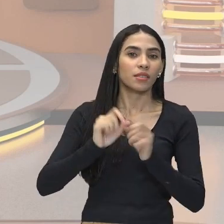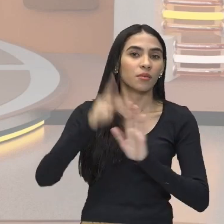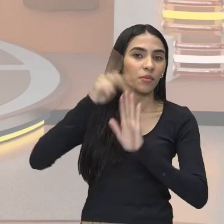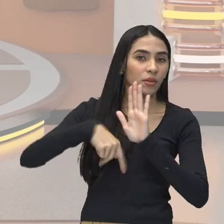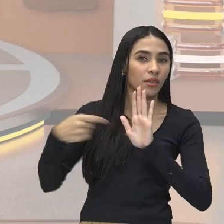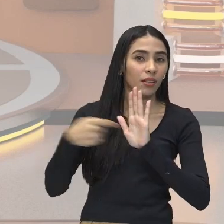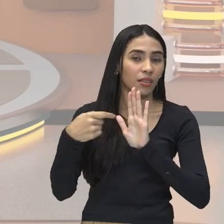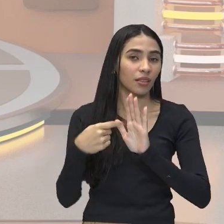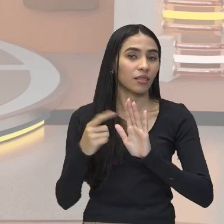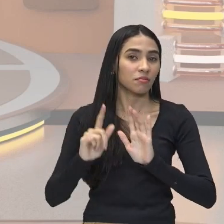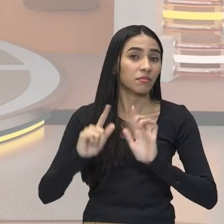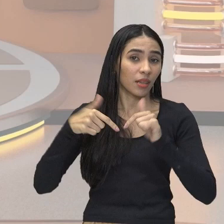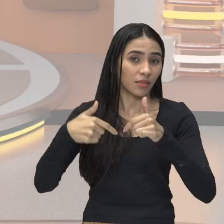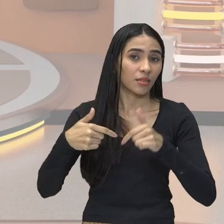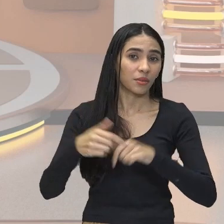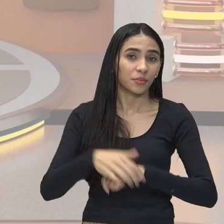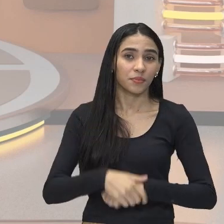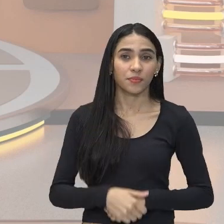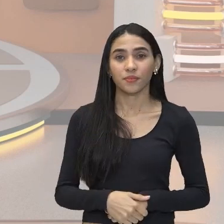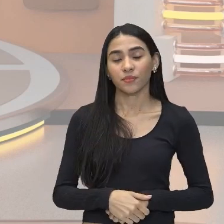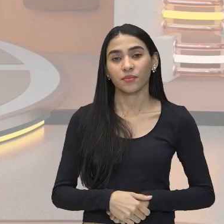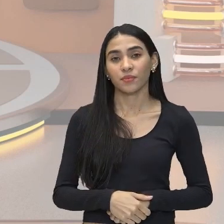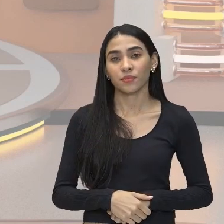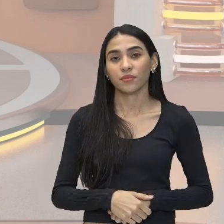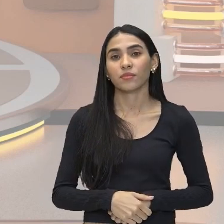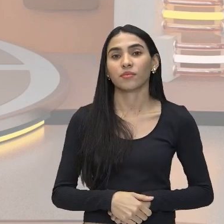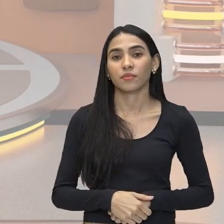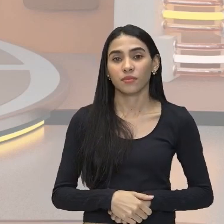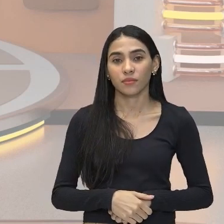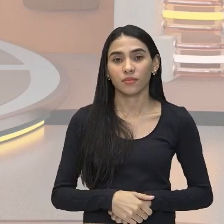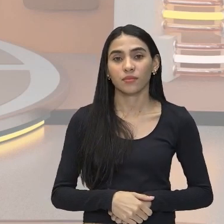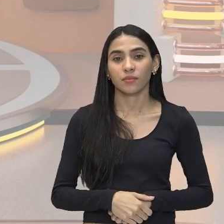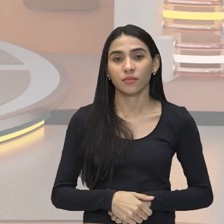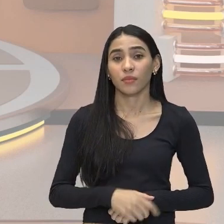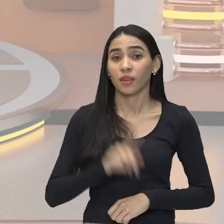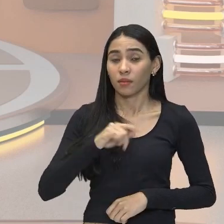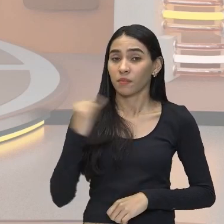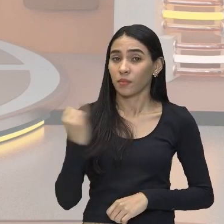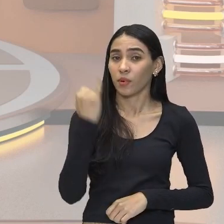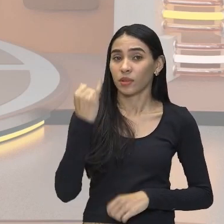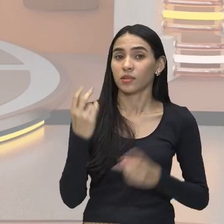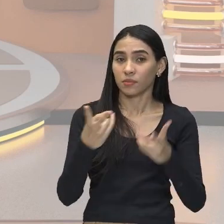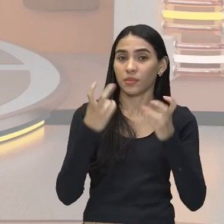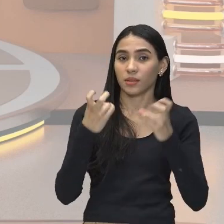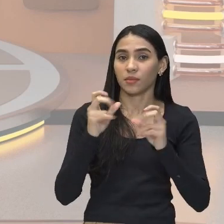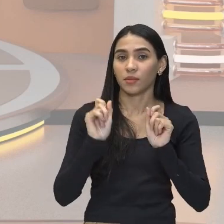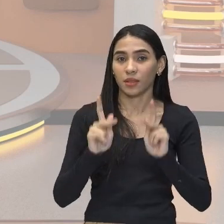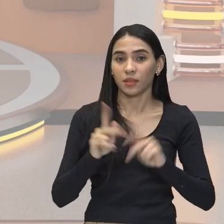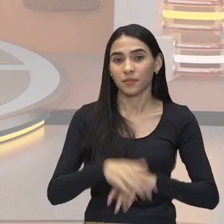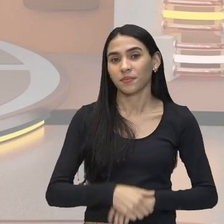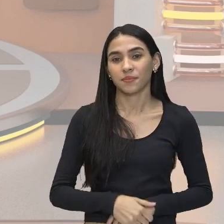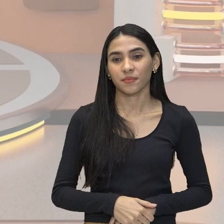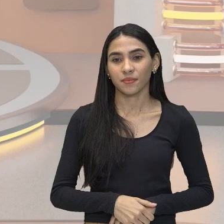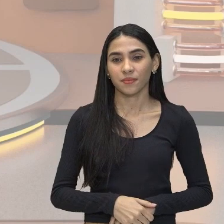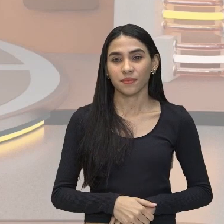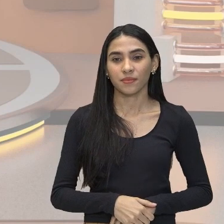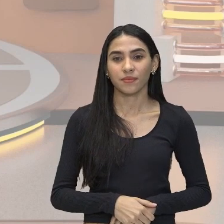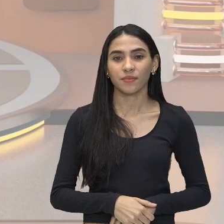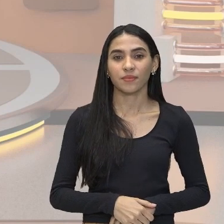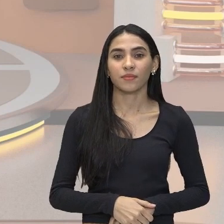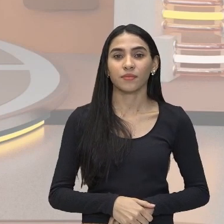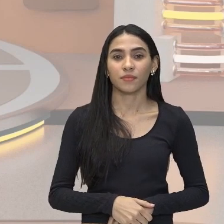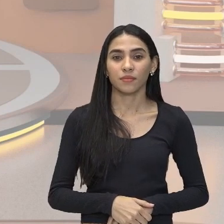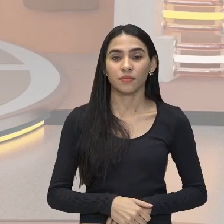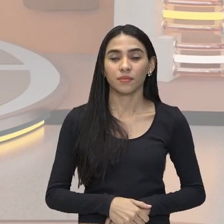projeto aconteça. Isso é muito importante perceber. Tá bom, gente?